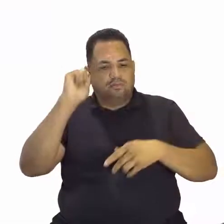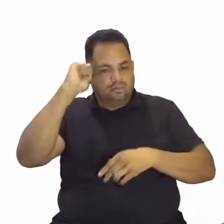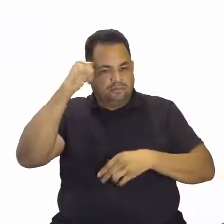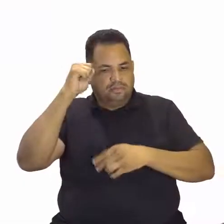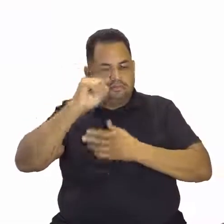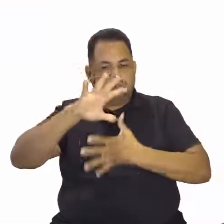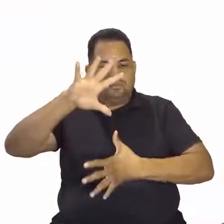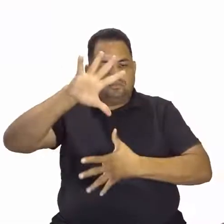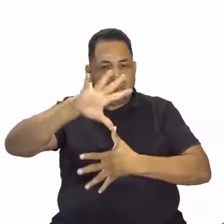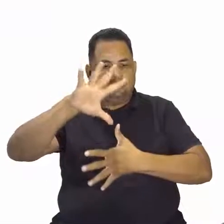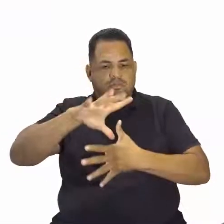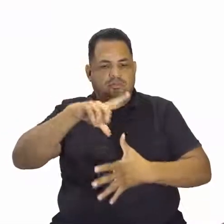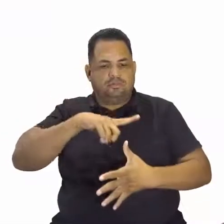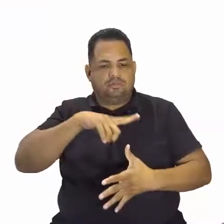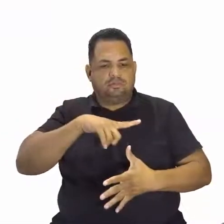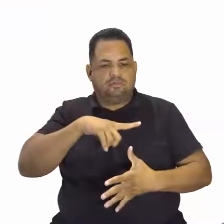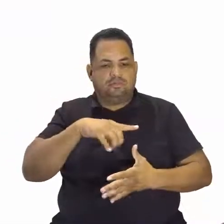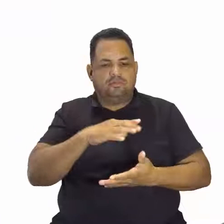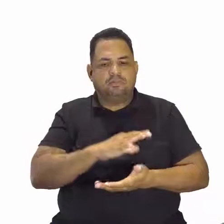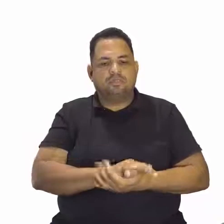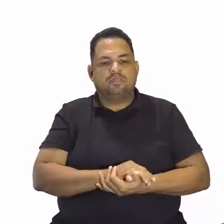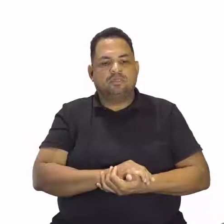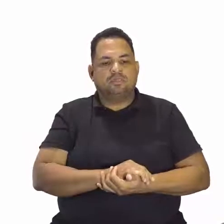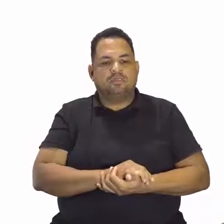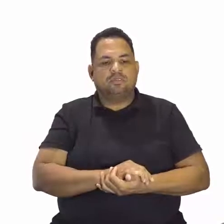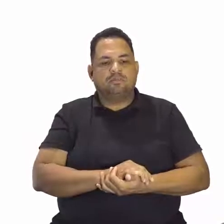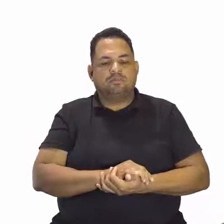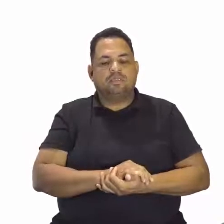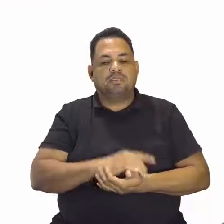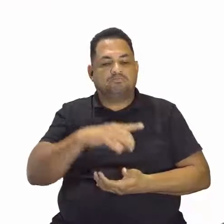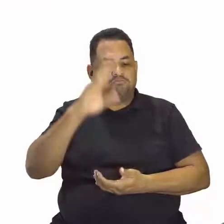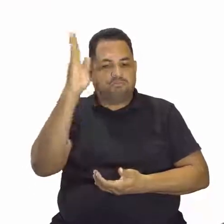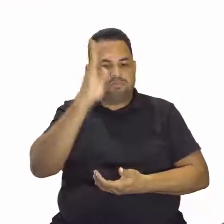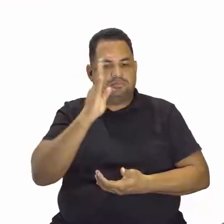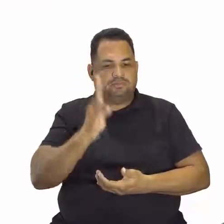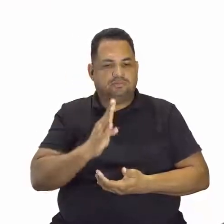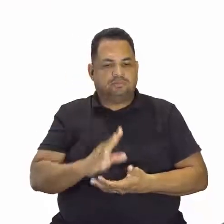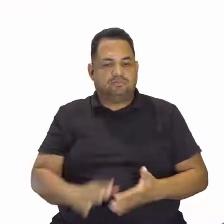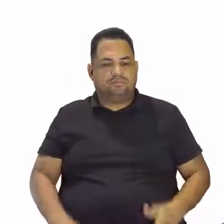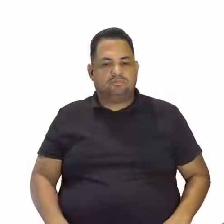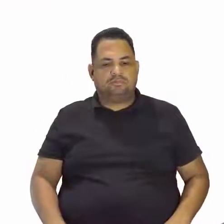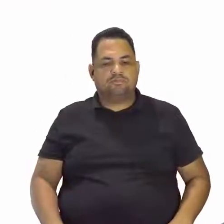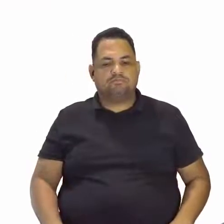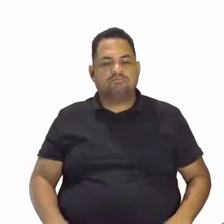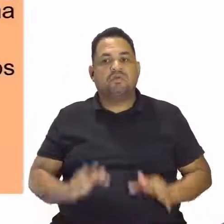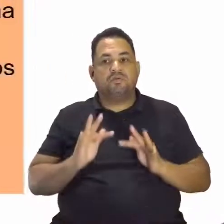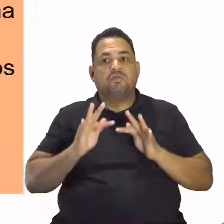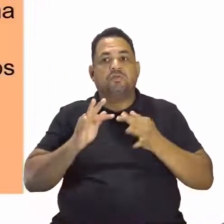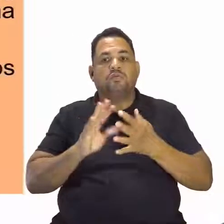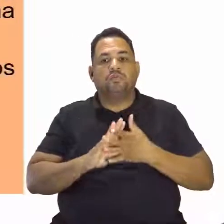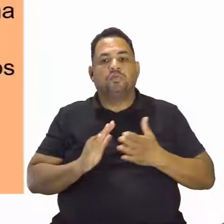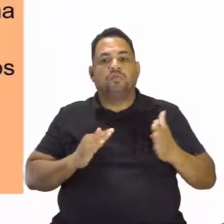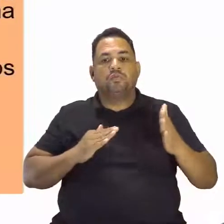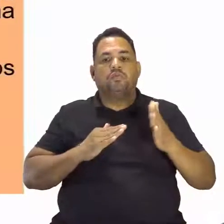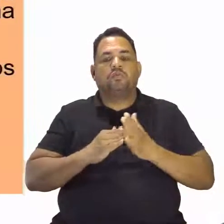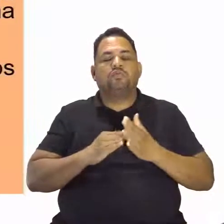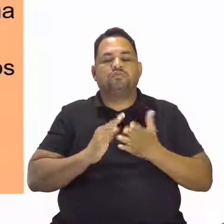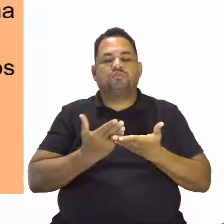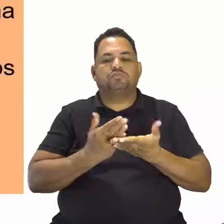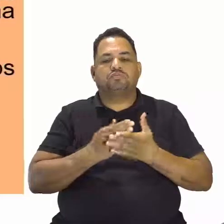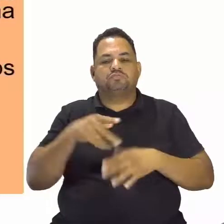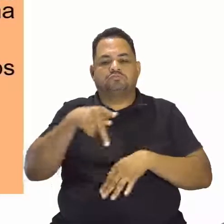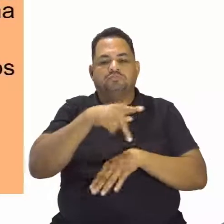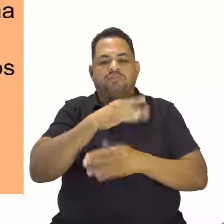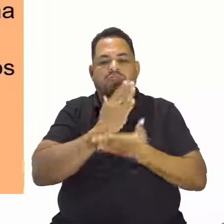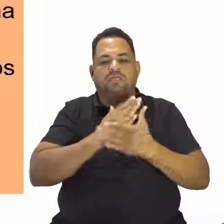é constituída, ou seja, formada por brasileiros. Então, o Brasil foi o último, gente, o último país que aboliu a escravidão,